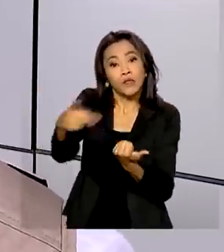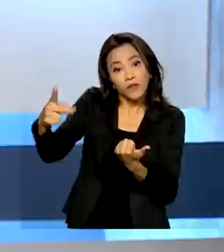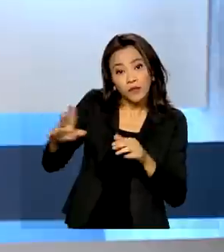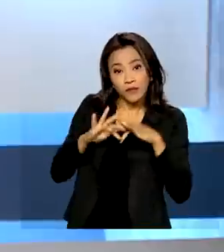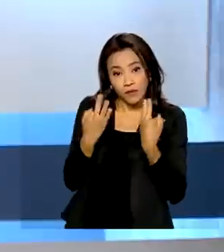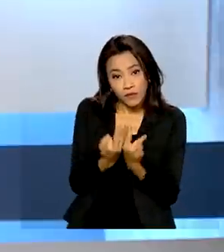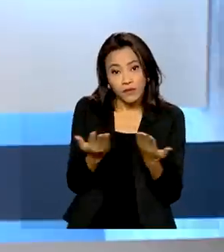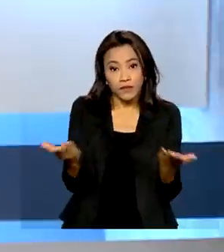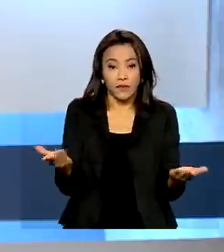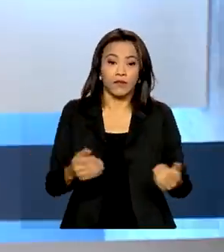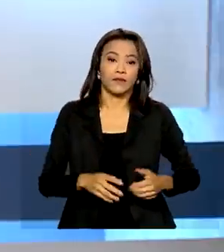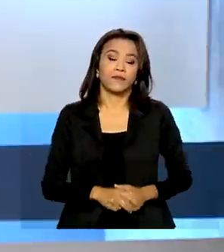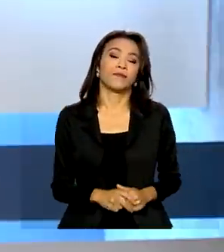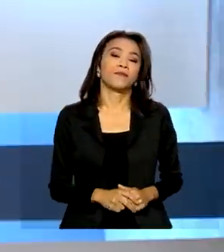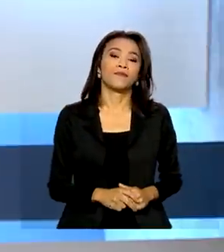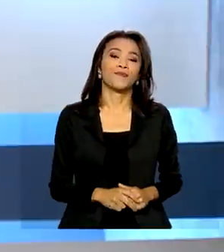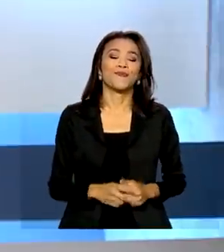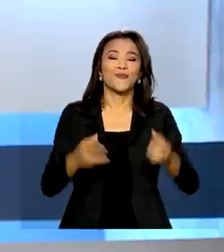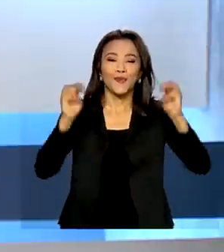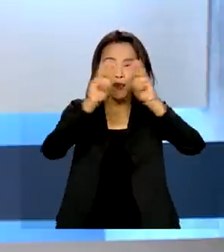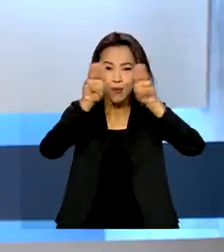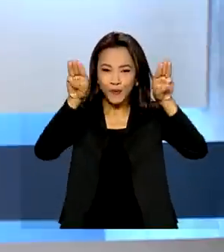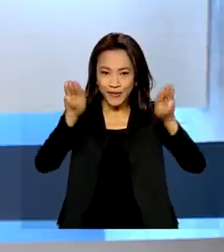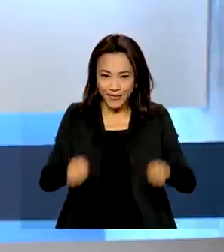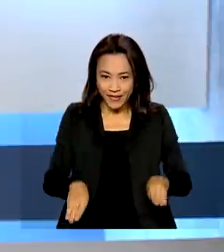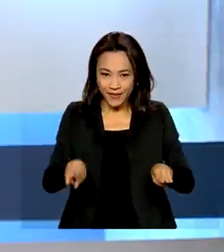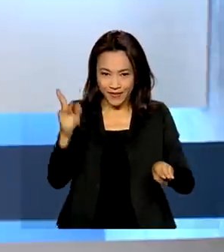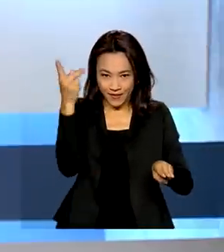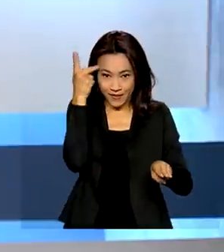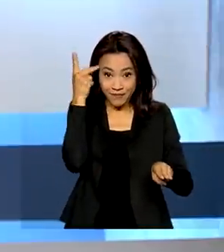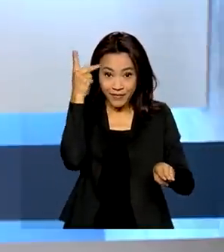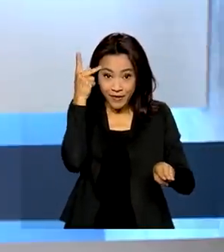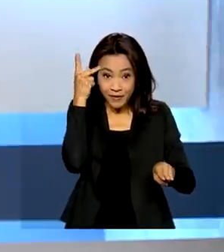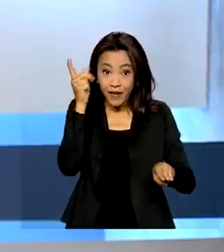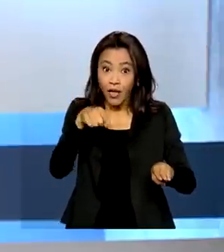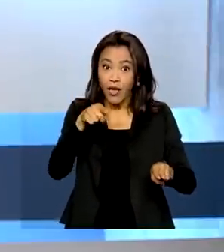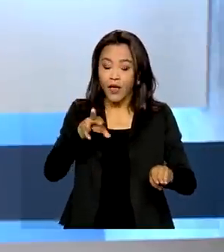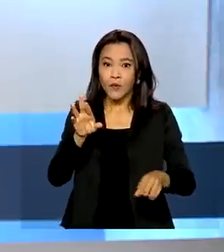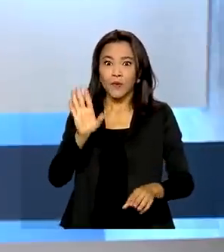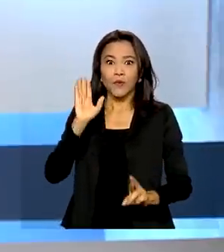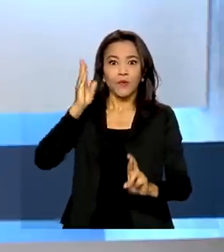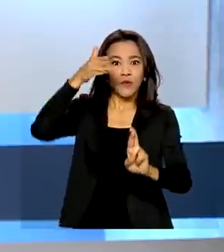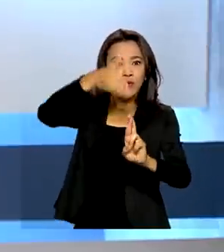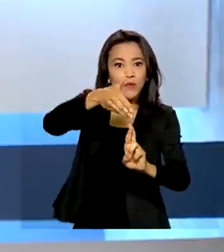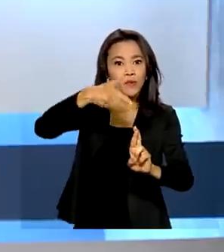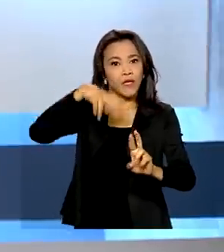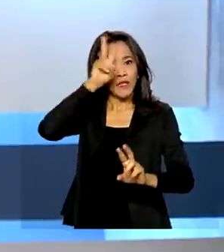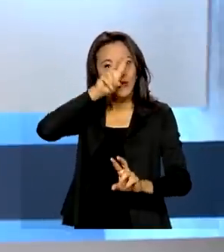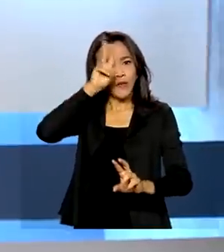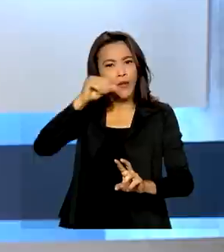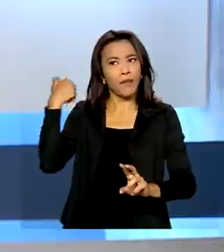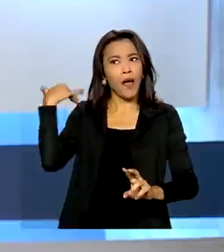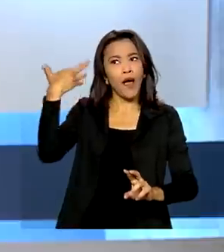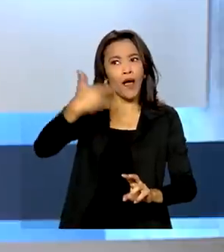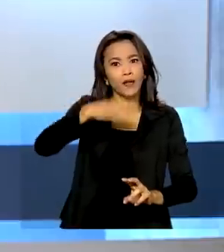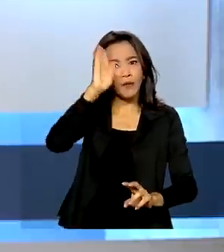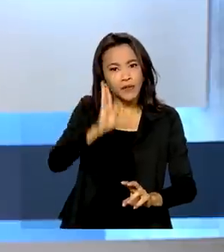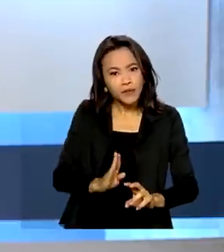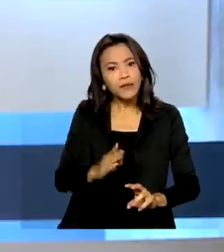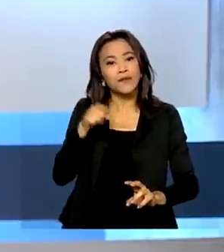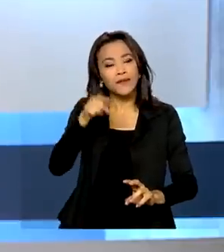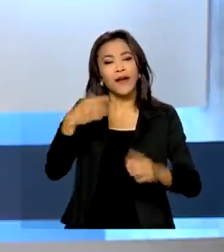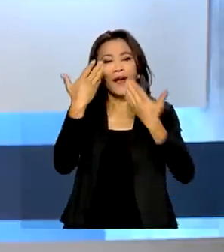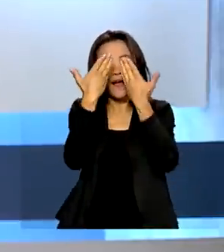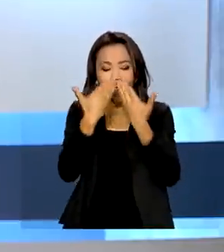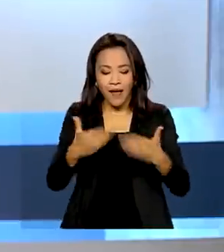país. O Museu do Ipiranga, em São Paulo, símbolo da história brasileira, se prepara para reabrir as portas